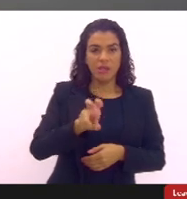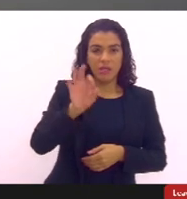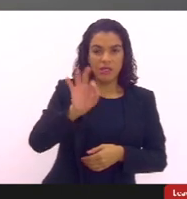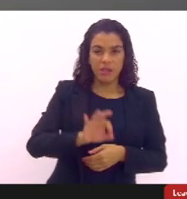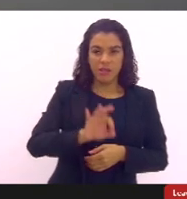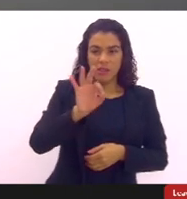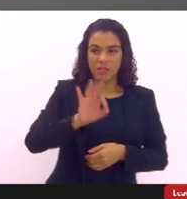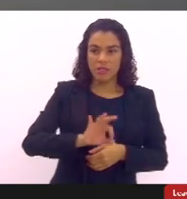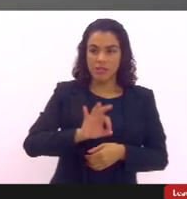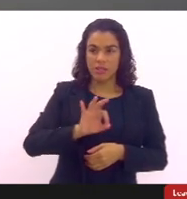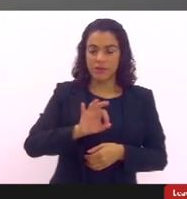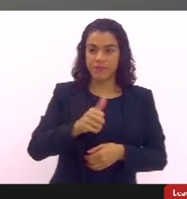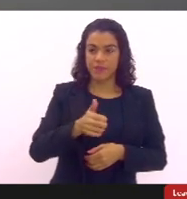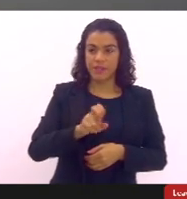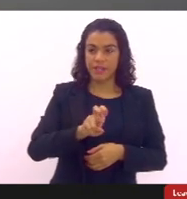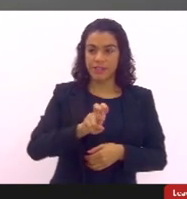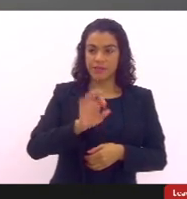15%